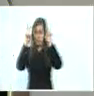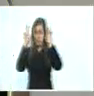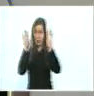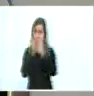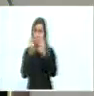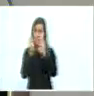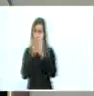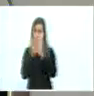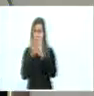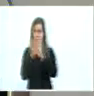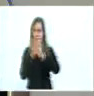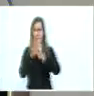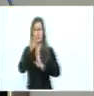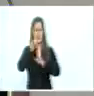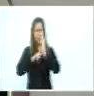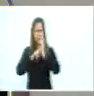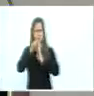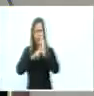plano diretor.